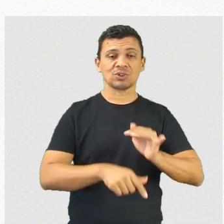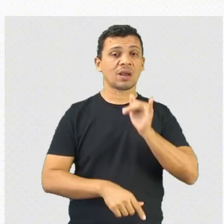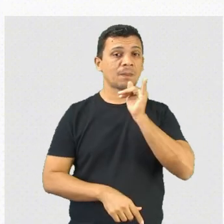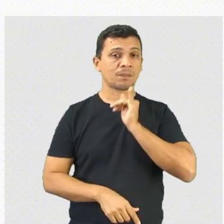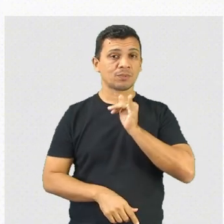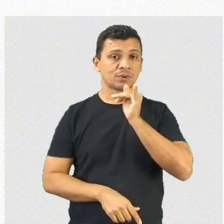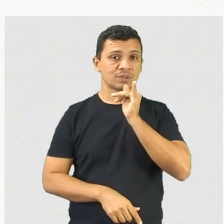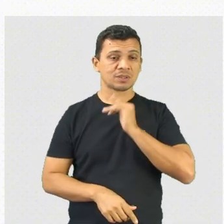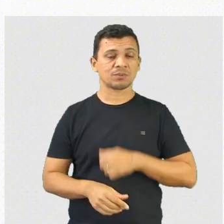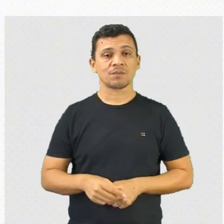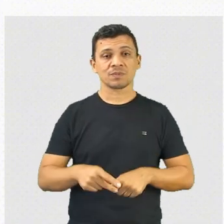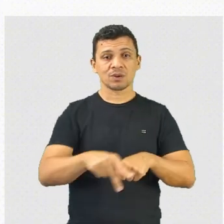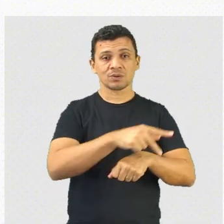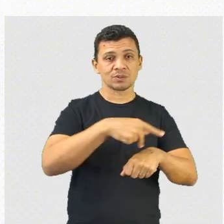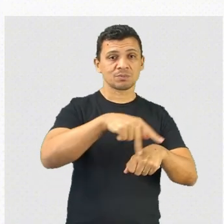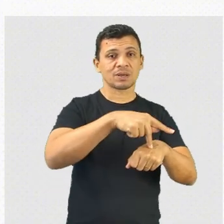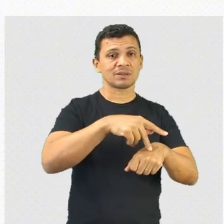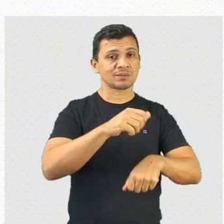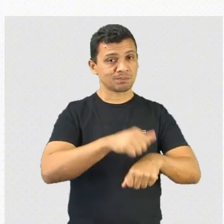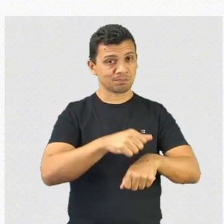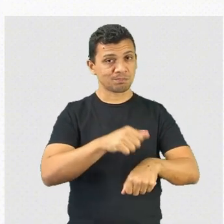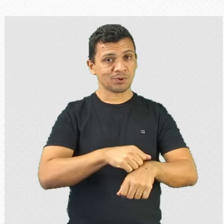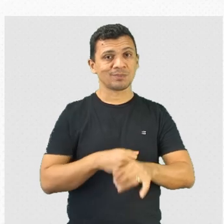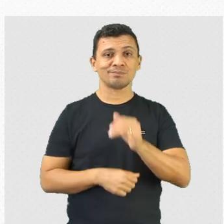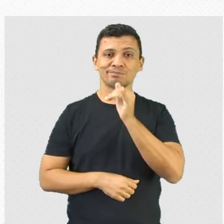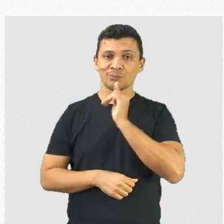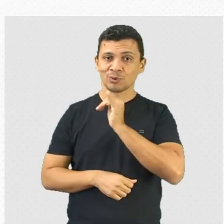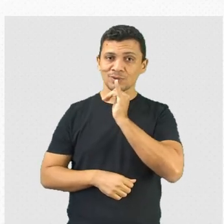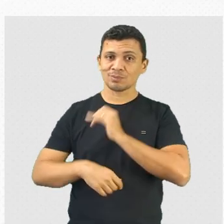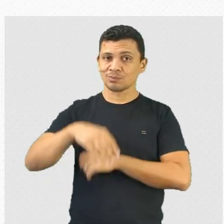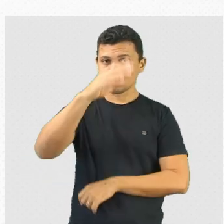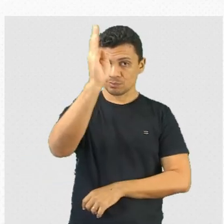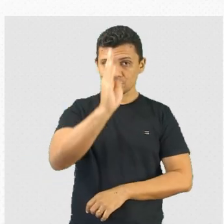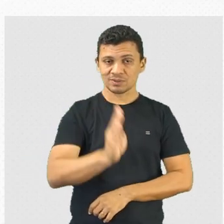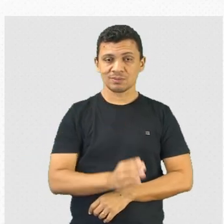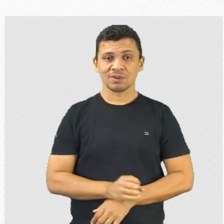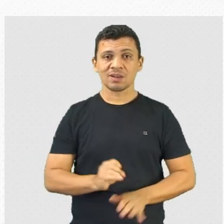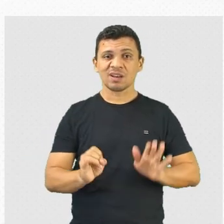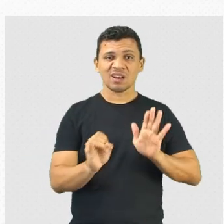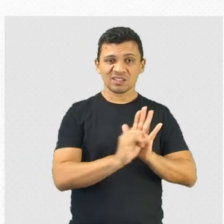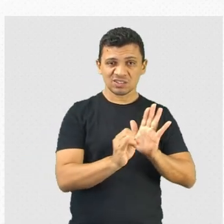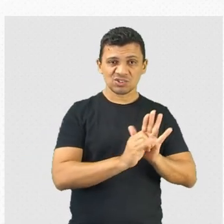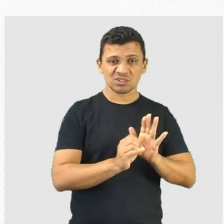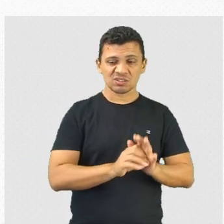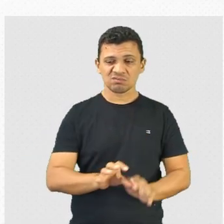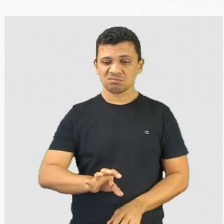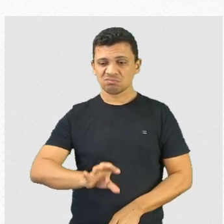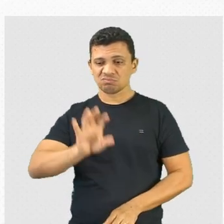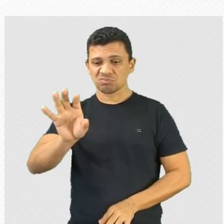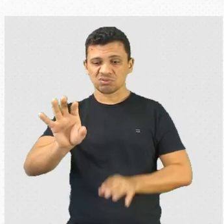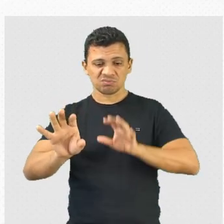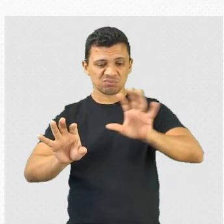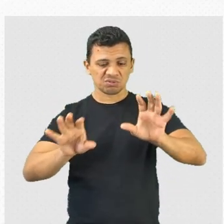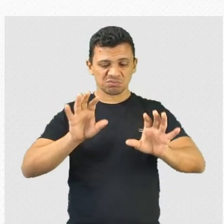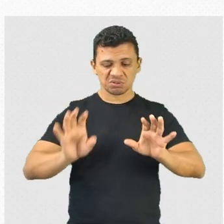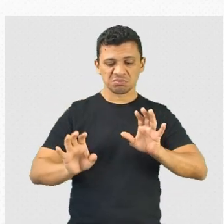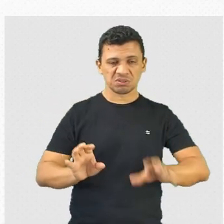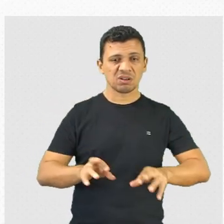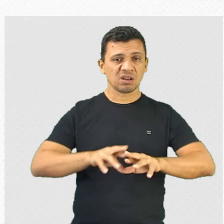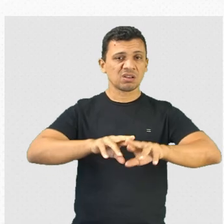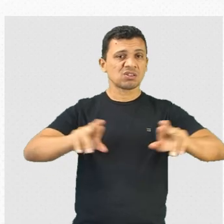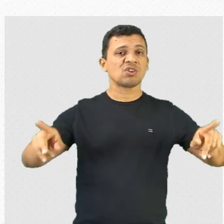modernidade tardia, os países periféricos, como é o caso do Brasil, a identidade é fragmentada e formada por diferentes